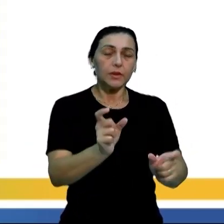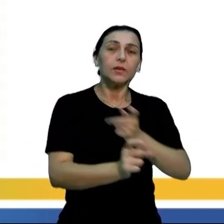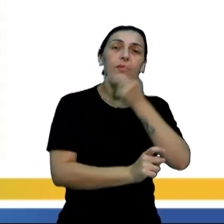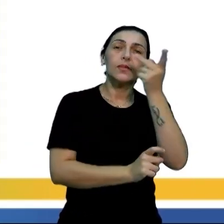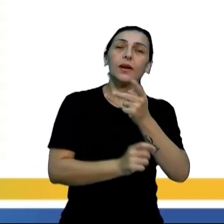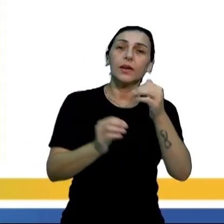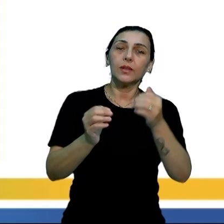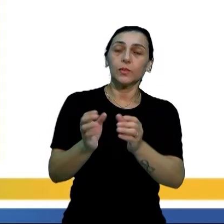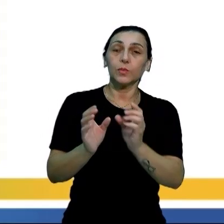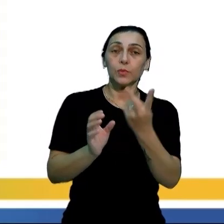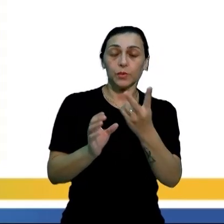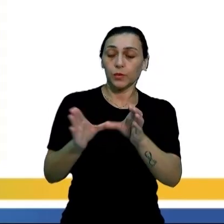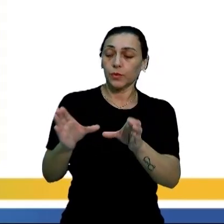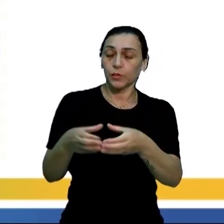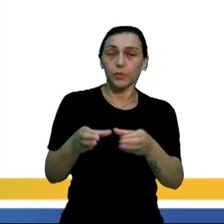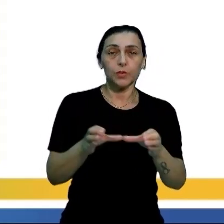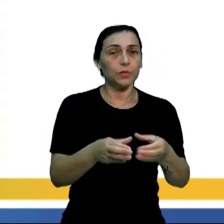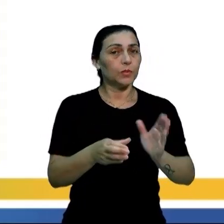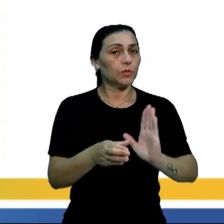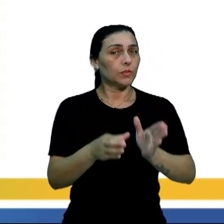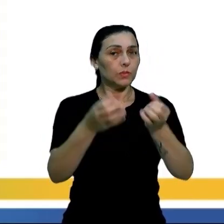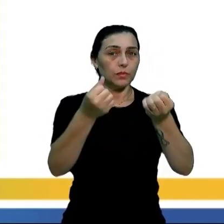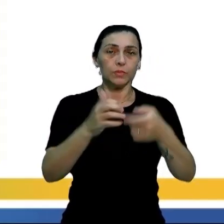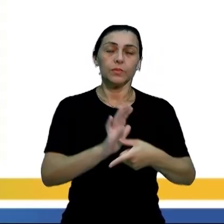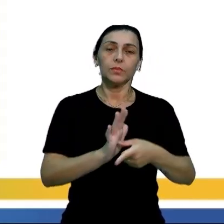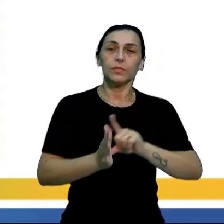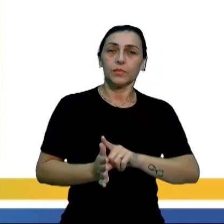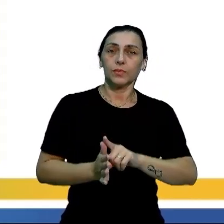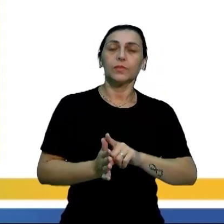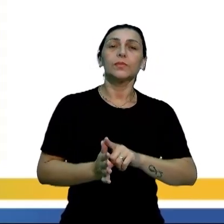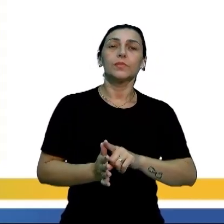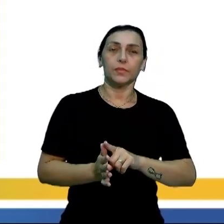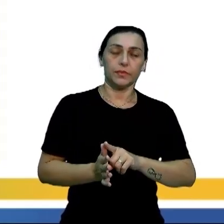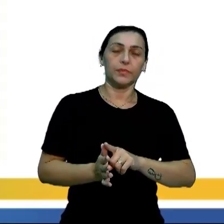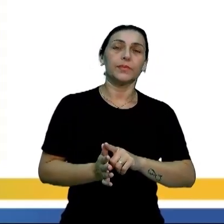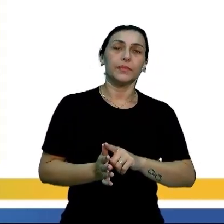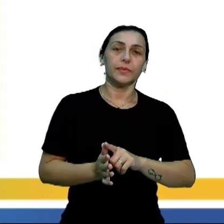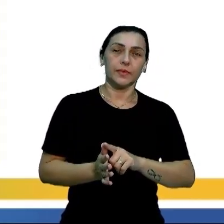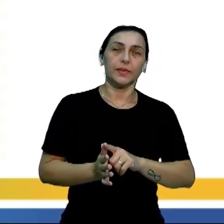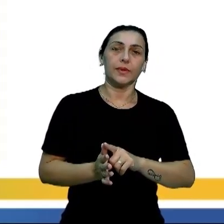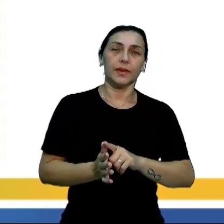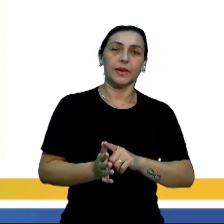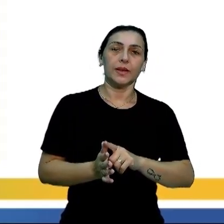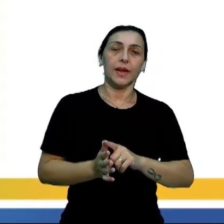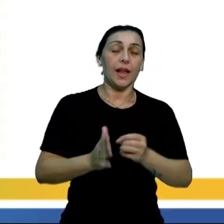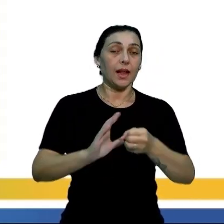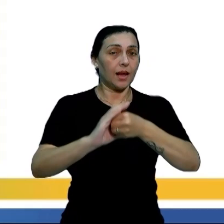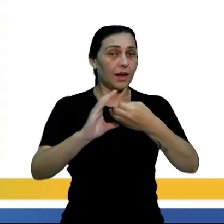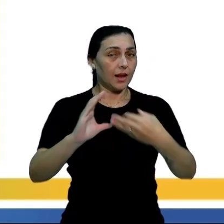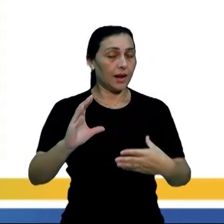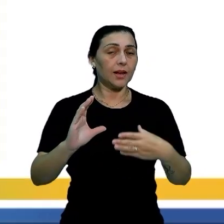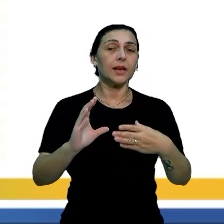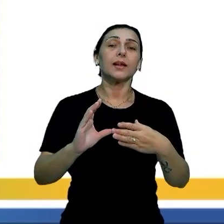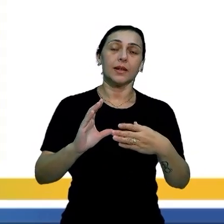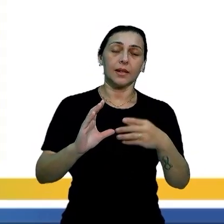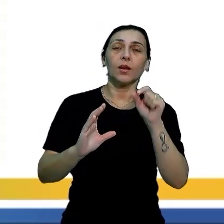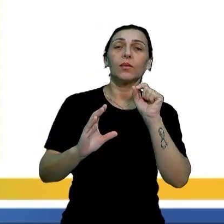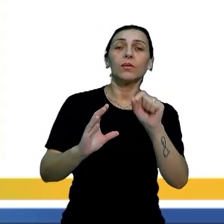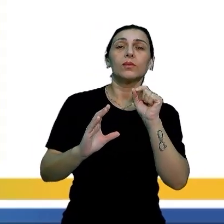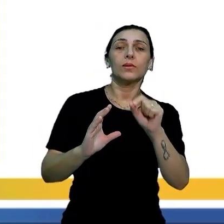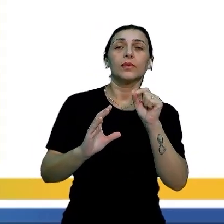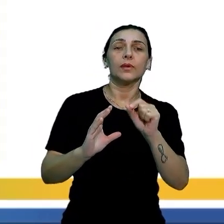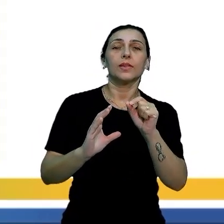ela é dividida em 2 grupos, como já foi citado, os quais, apesar de traços comuns, têm características que